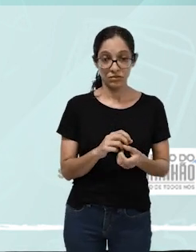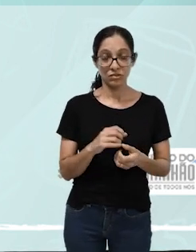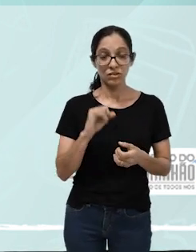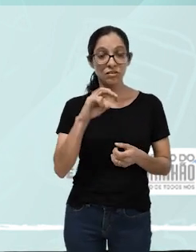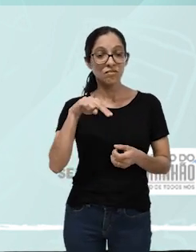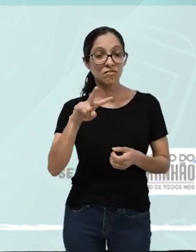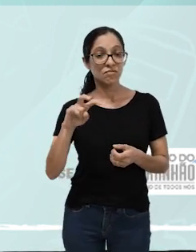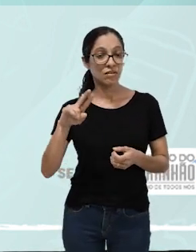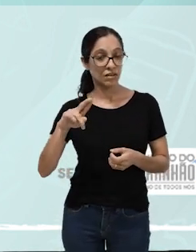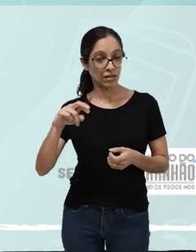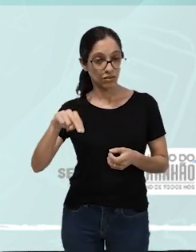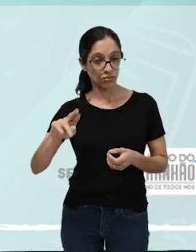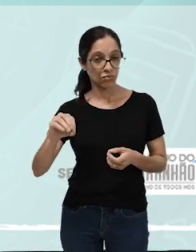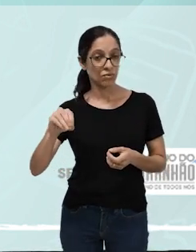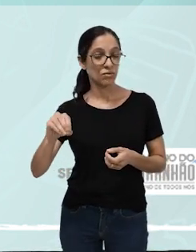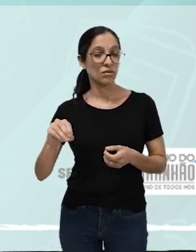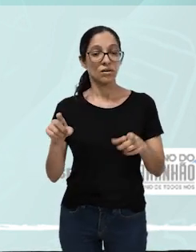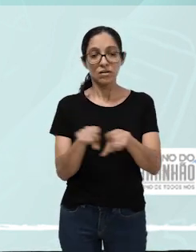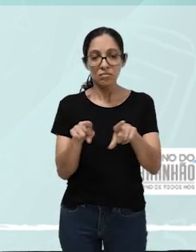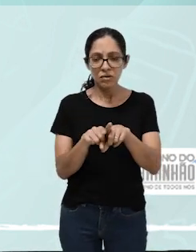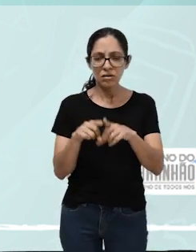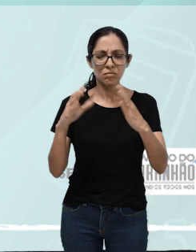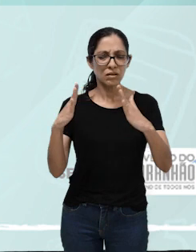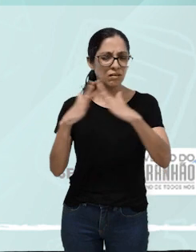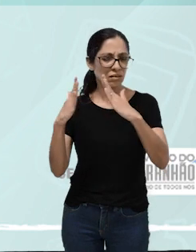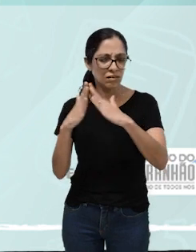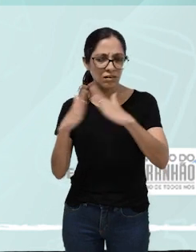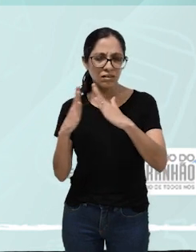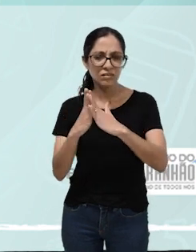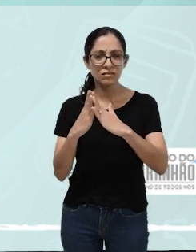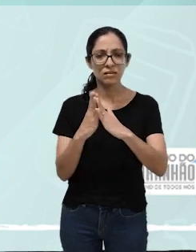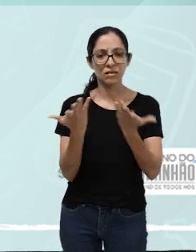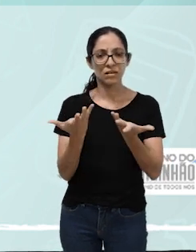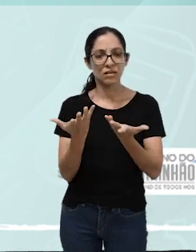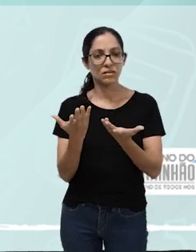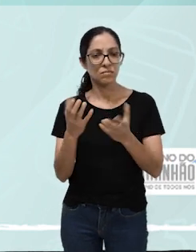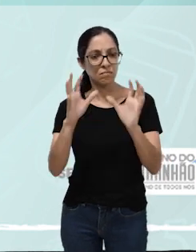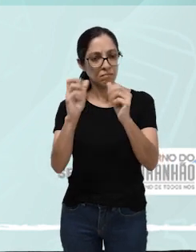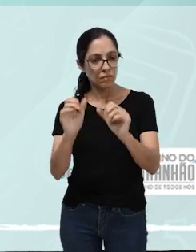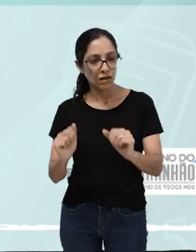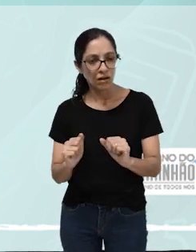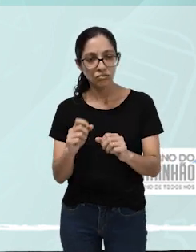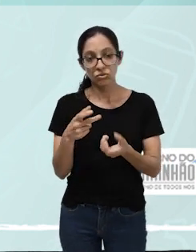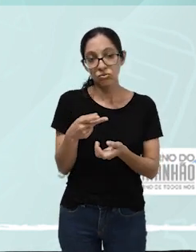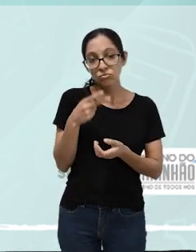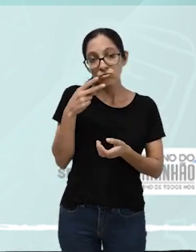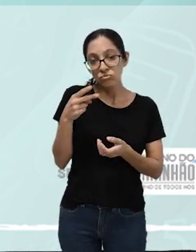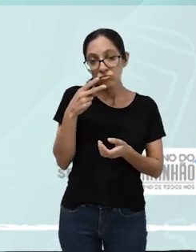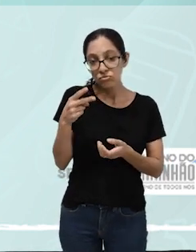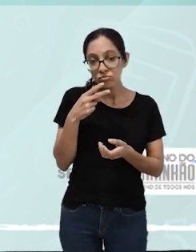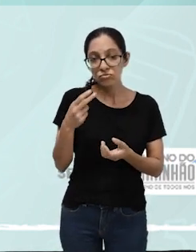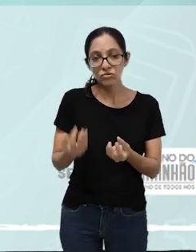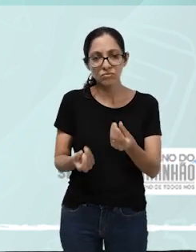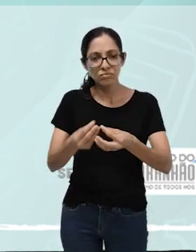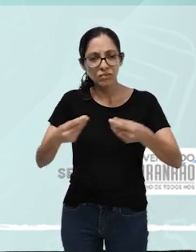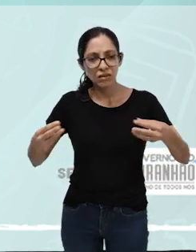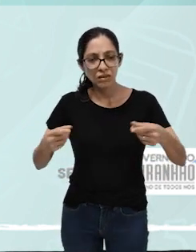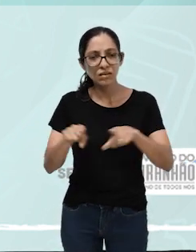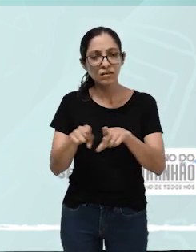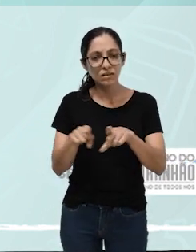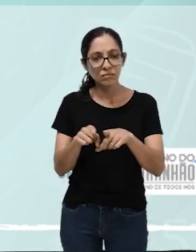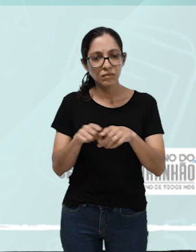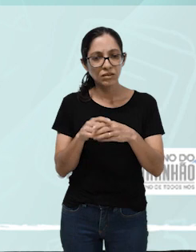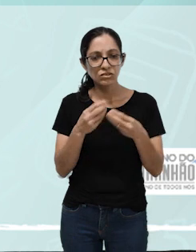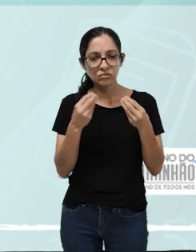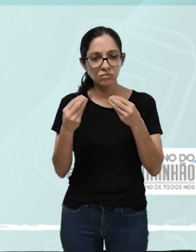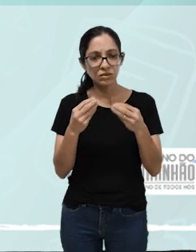a minha chupana é tapada de Barro Só fumo cigarro de palha de milho sou poeta das